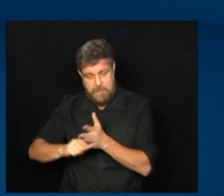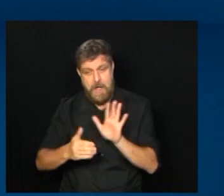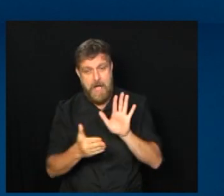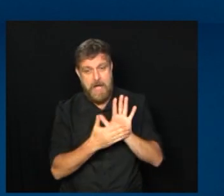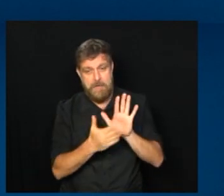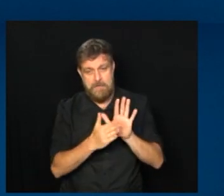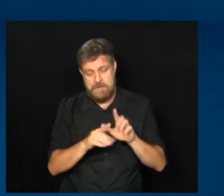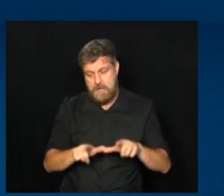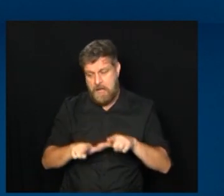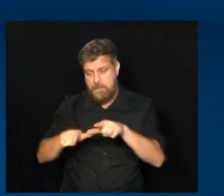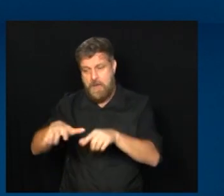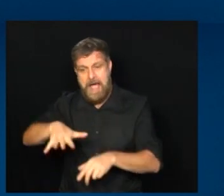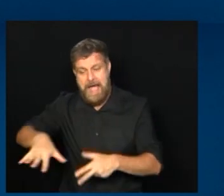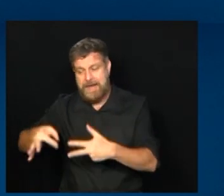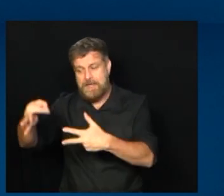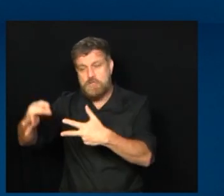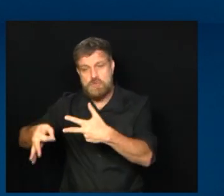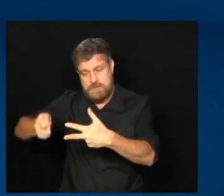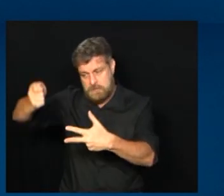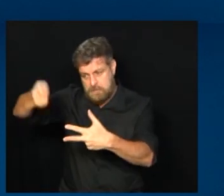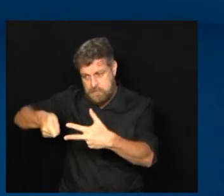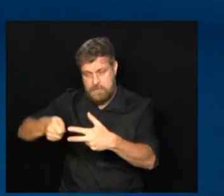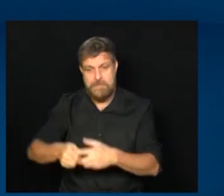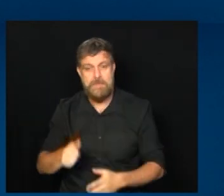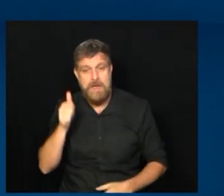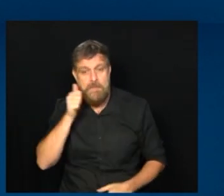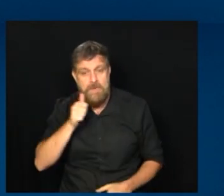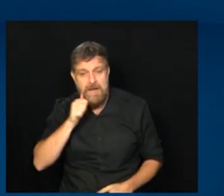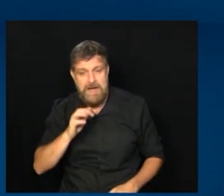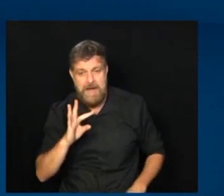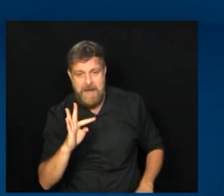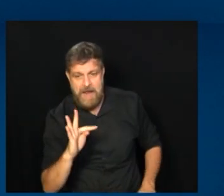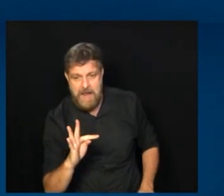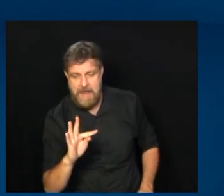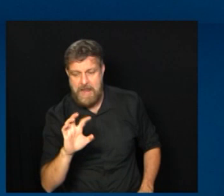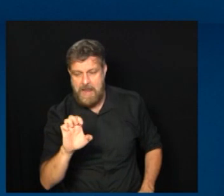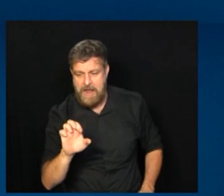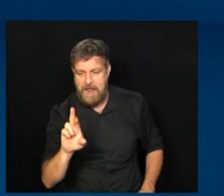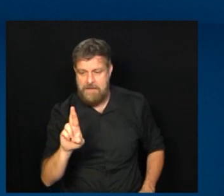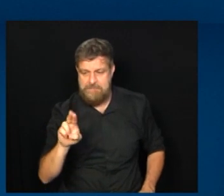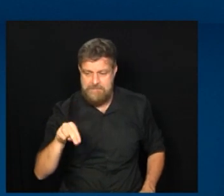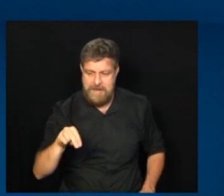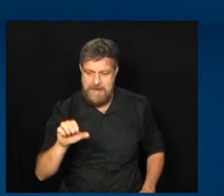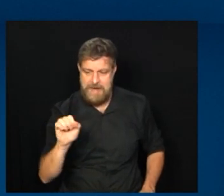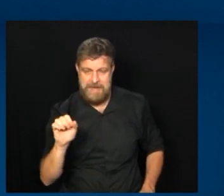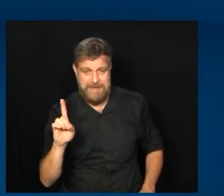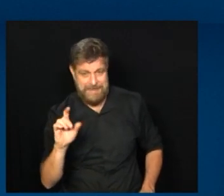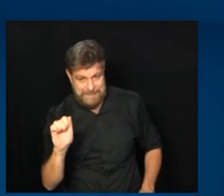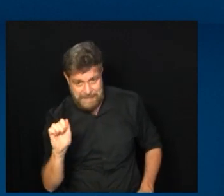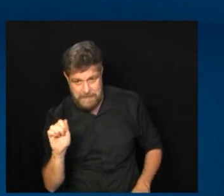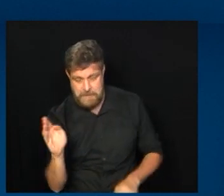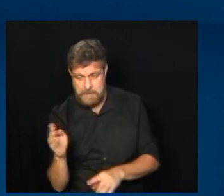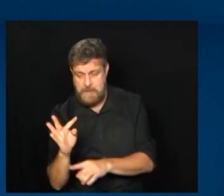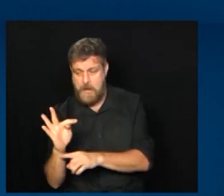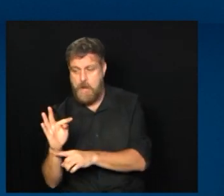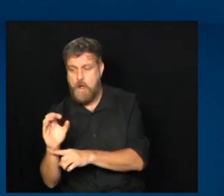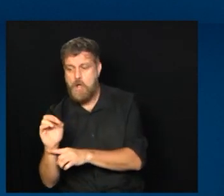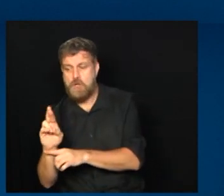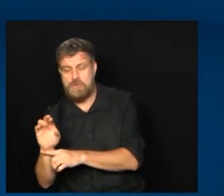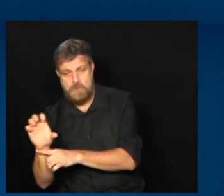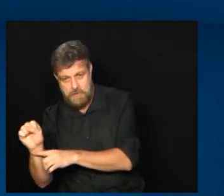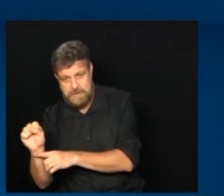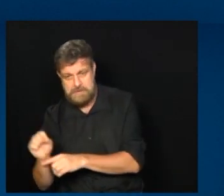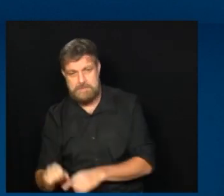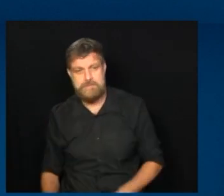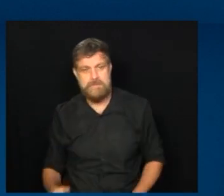diploma de mérito jurídico a Fernanda Cristina Faria de Oliveira Torres. O item 9 é o turno único do projeto de